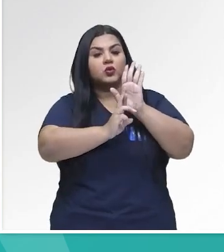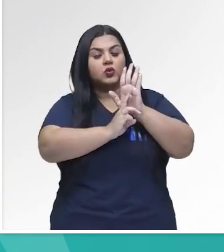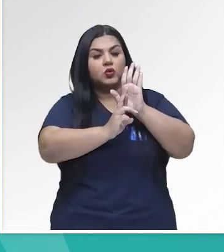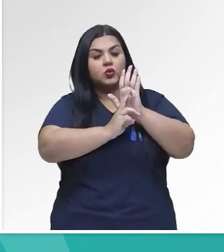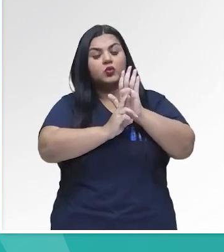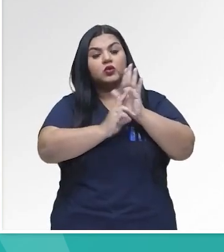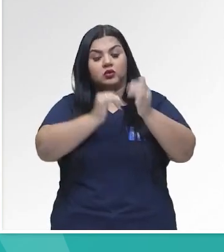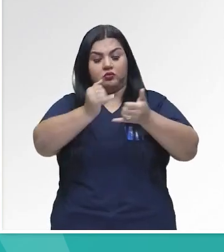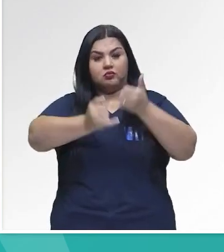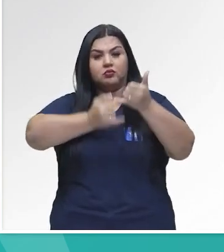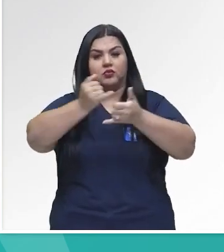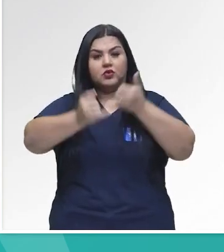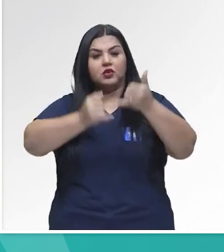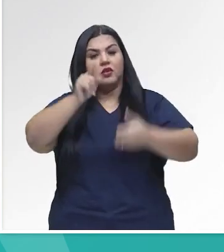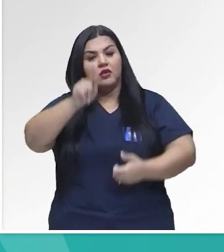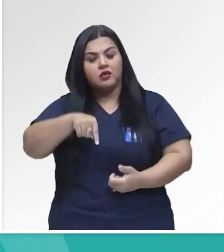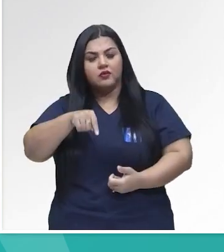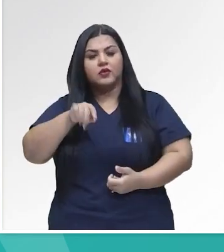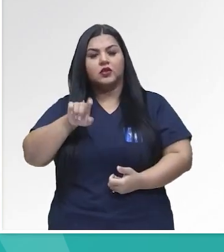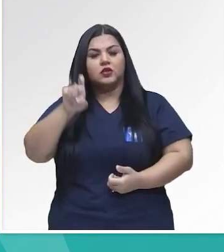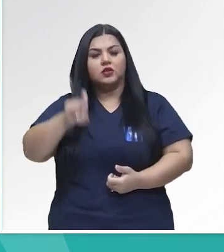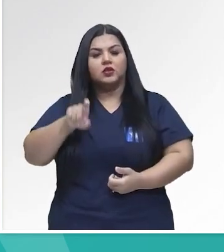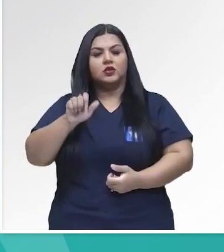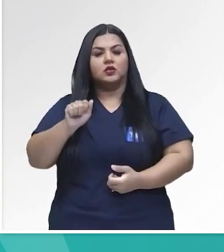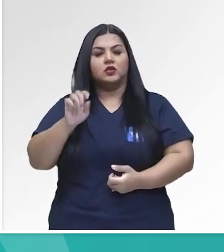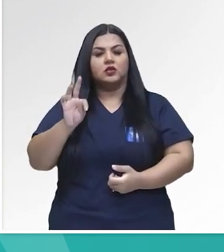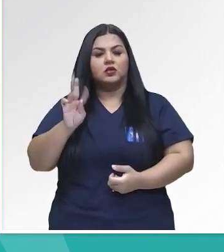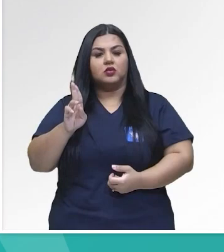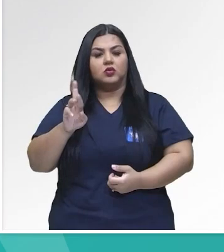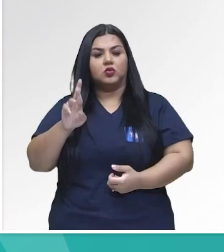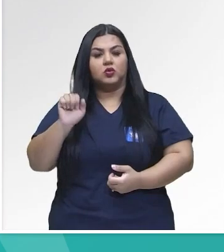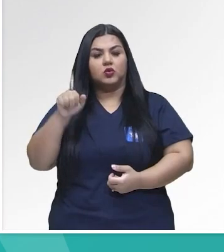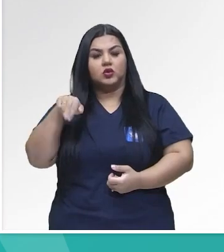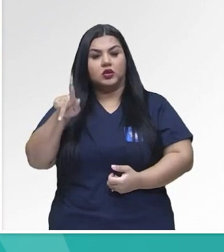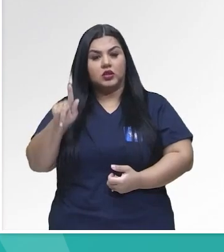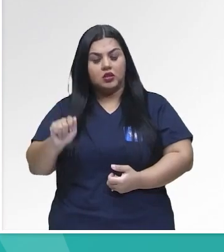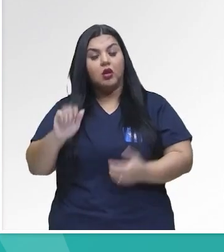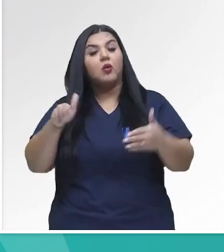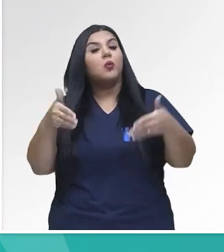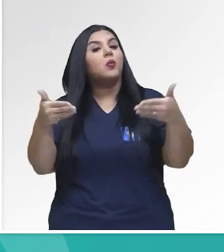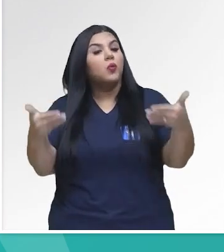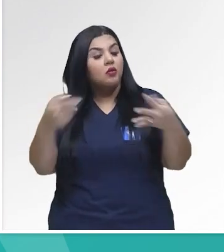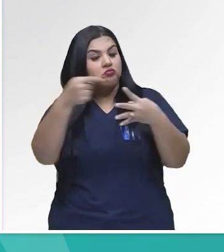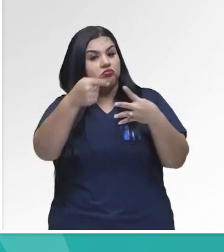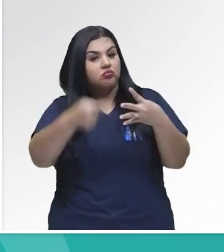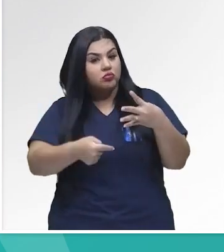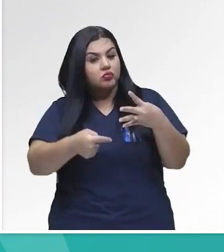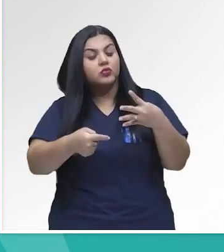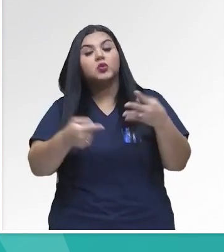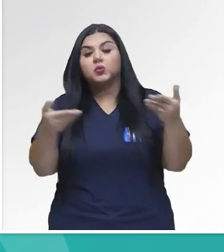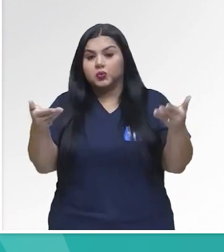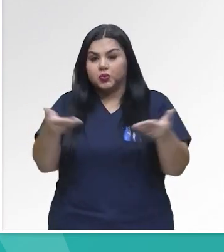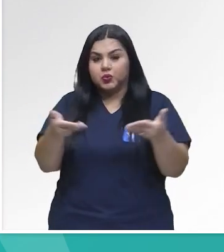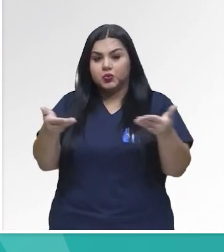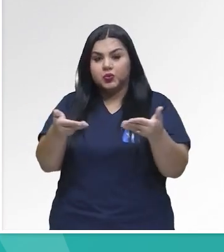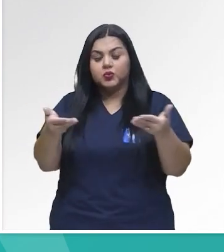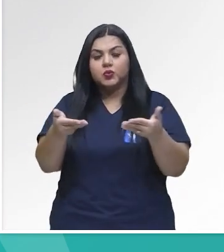nesse jogo que era o chaturanga. Então, quais eram os elementos do chaturanga? Que